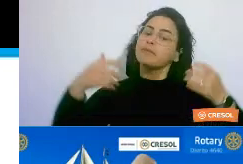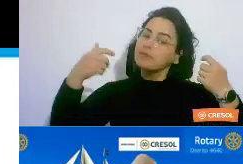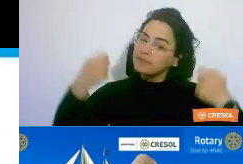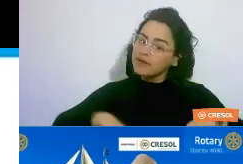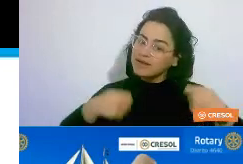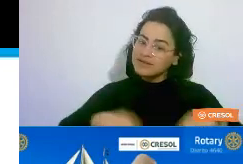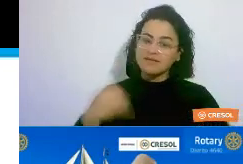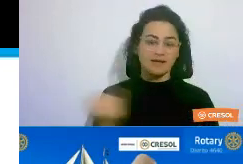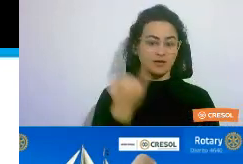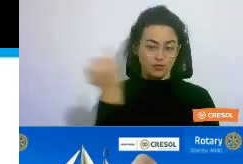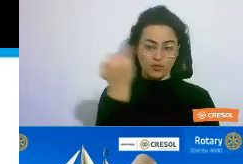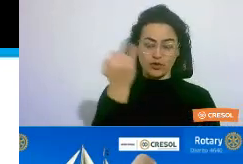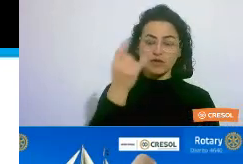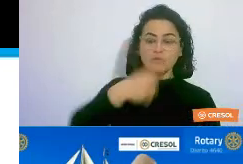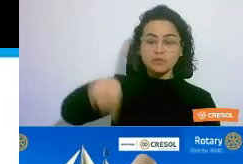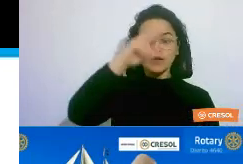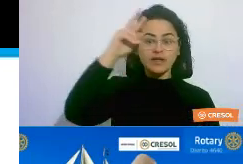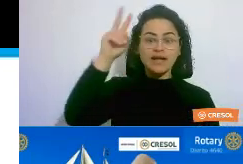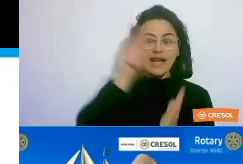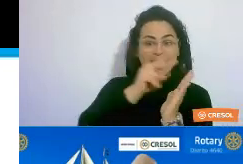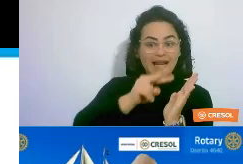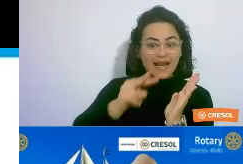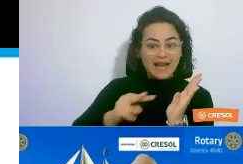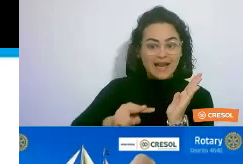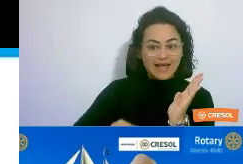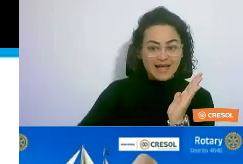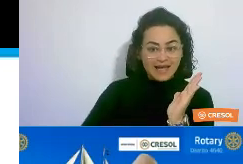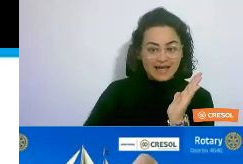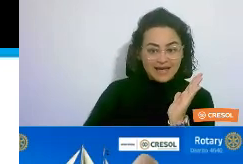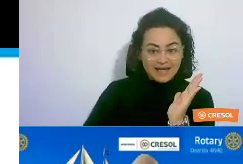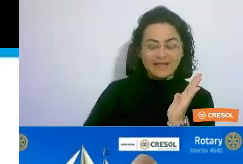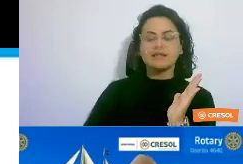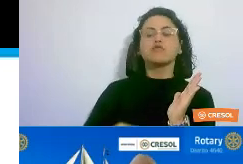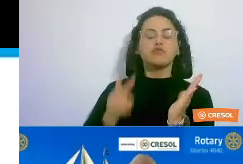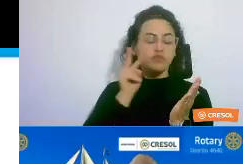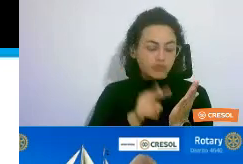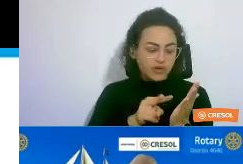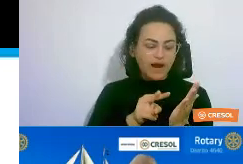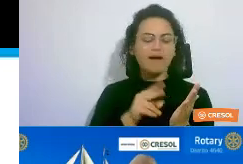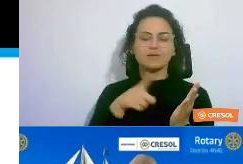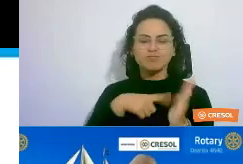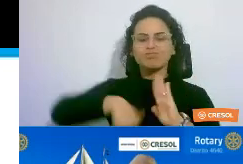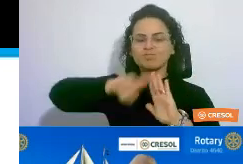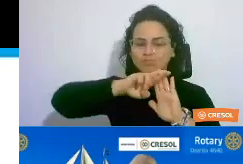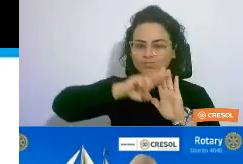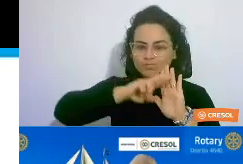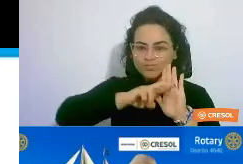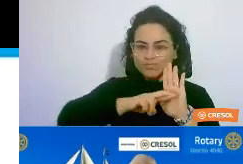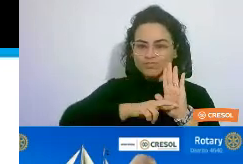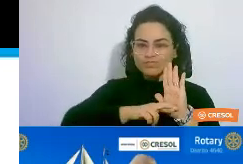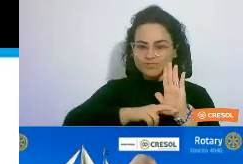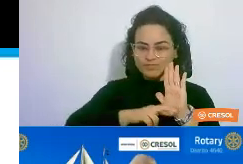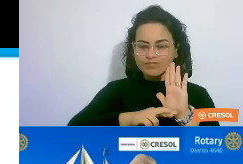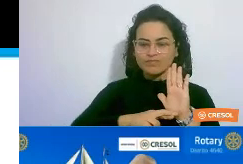importância dos clubes lerem o edital e verem que lá tem regras. Porque se nós não